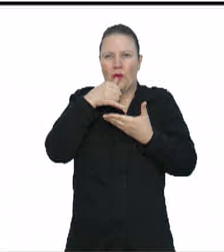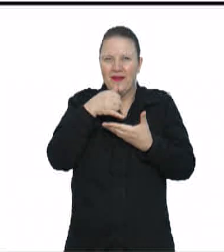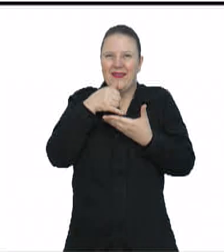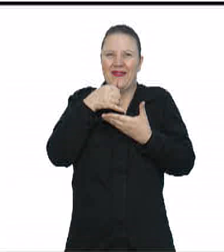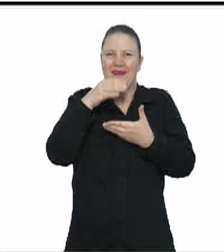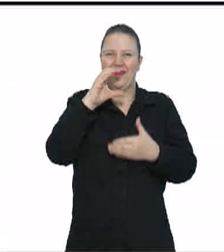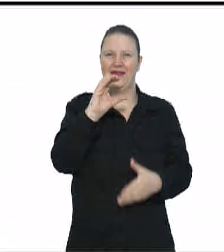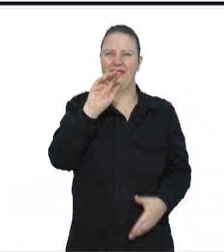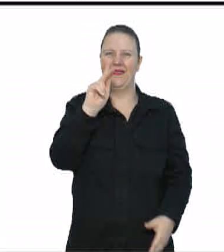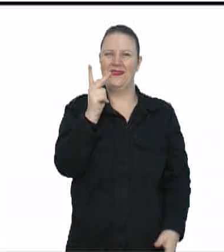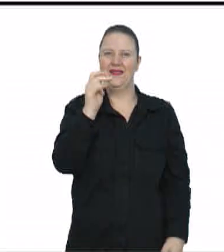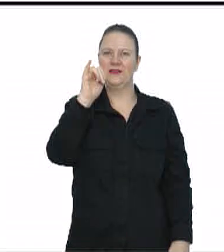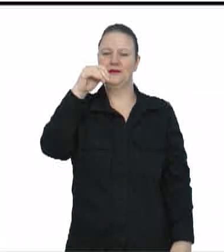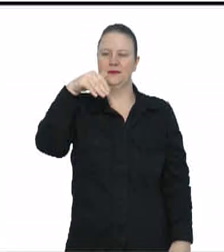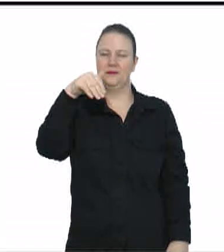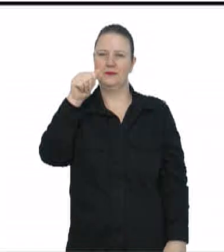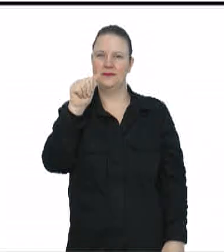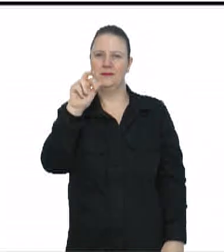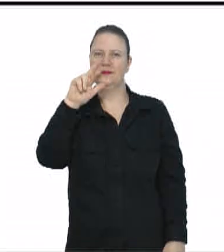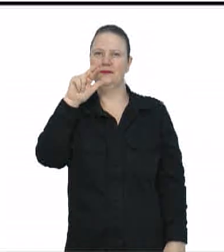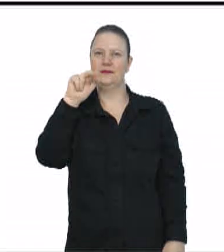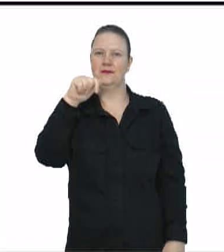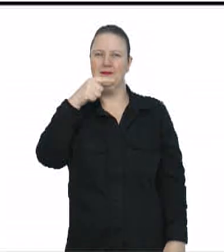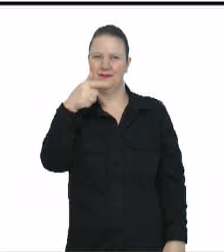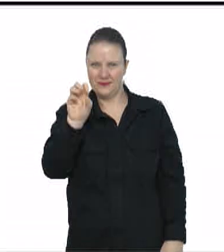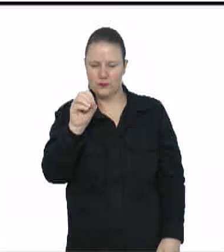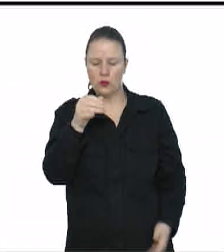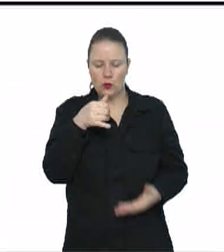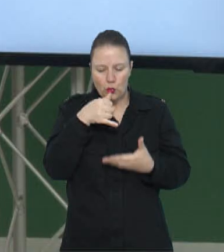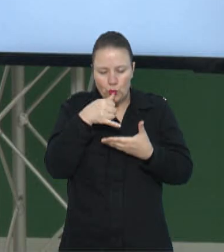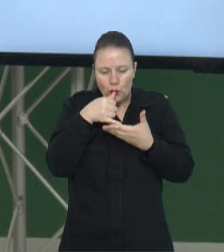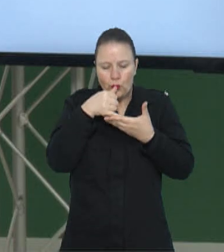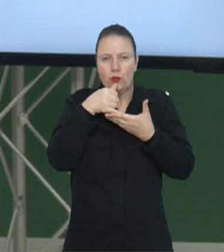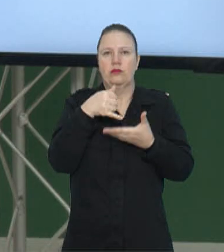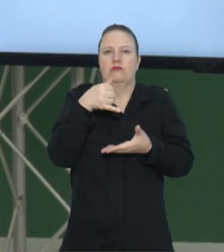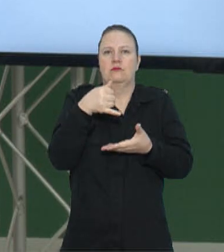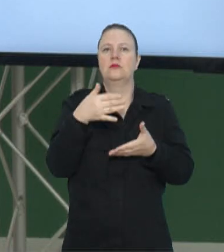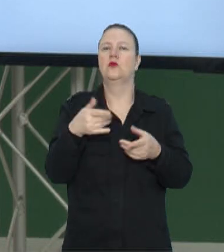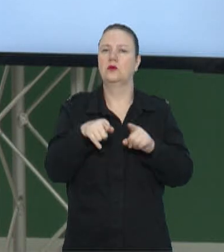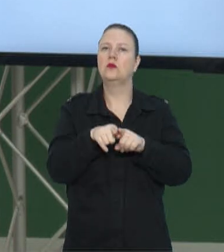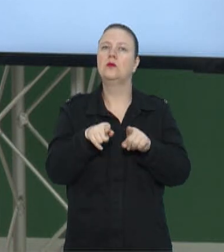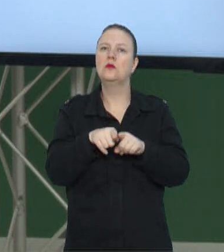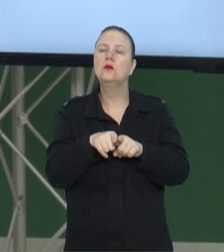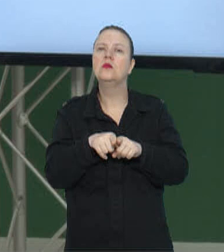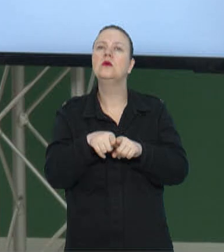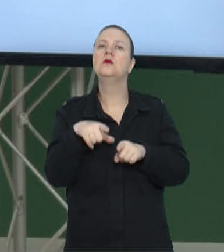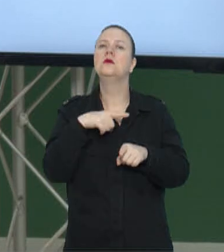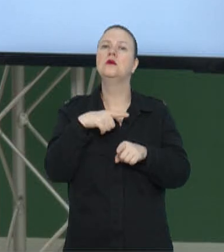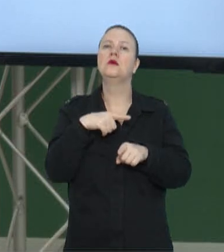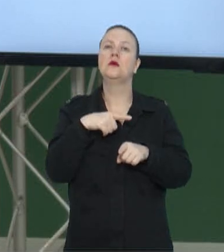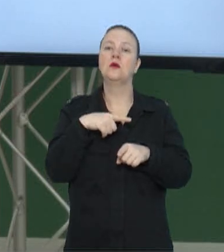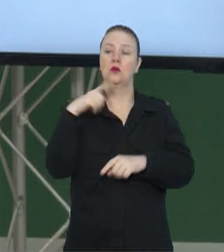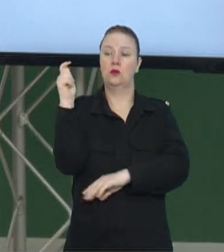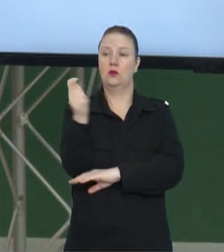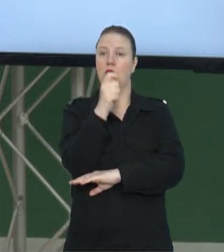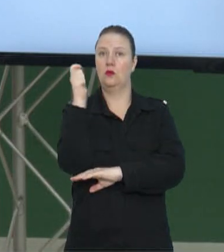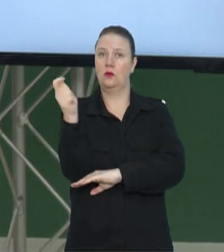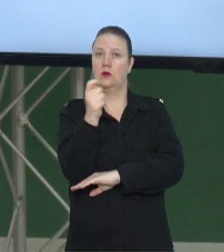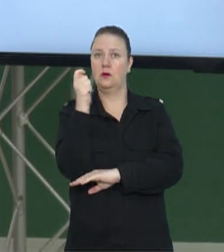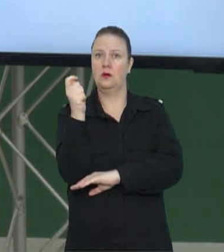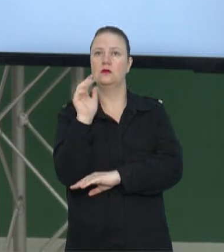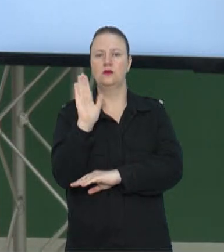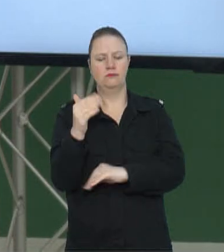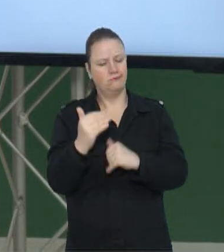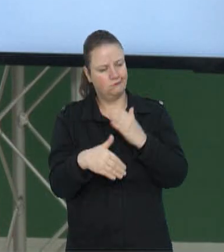do Paraná, Santa Catarina, até o Rio Grande do Sul como um hábito, né? O Rio Grande do Sul desenvolveu mais essa parte cultural de falar